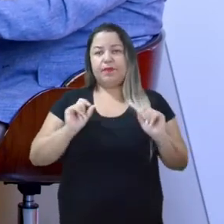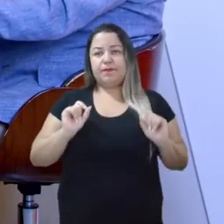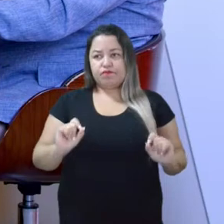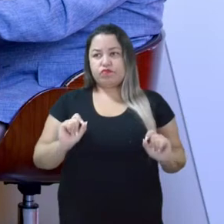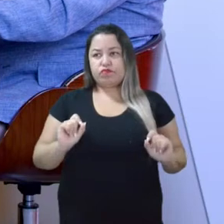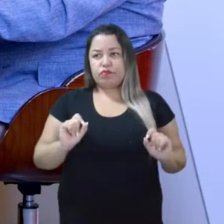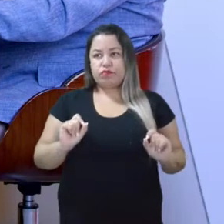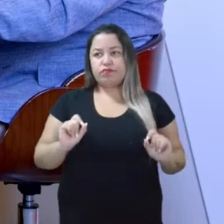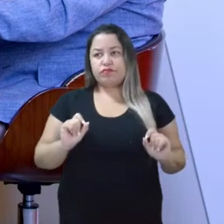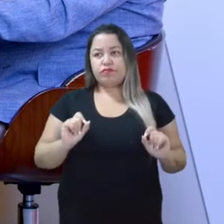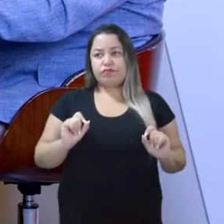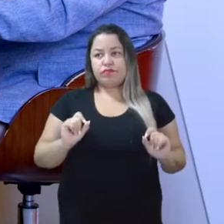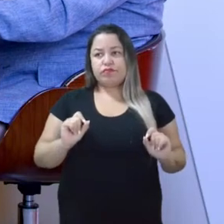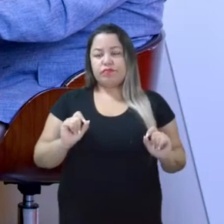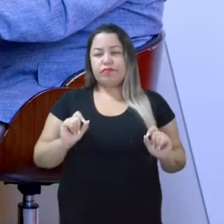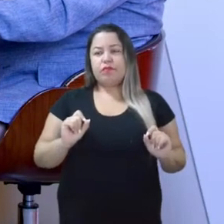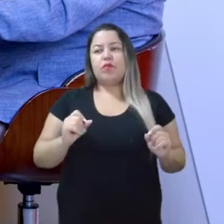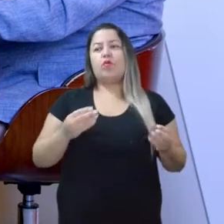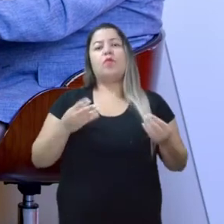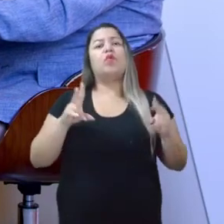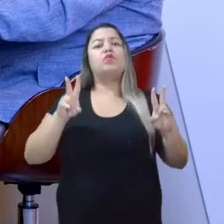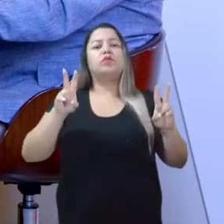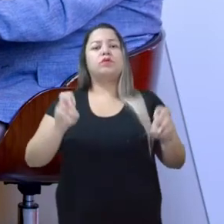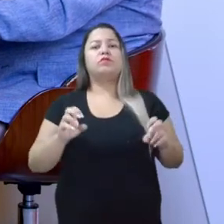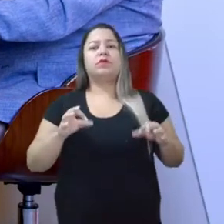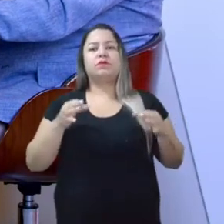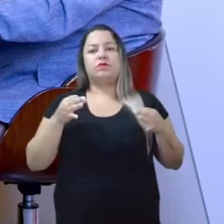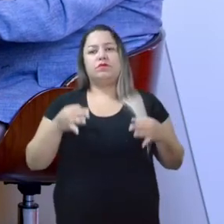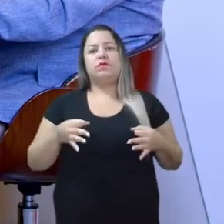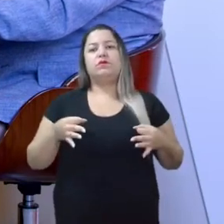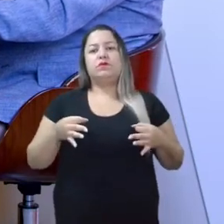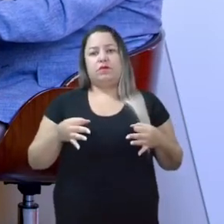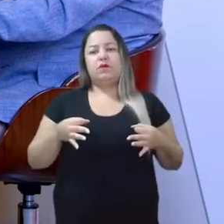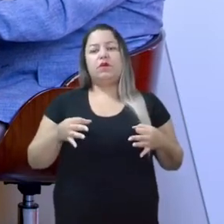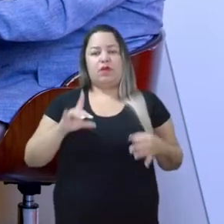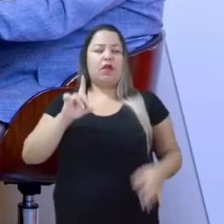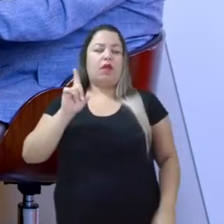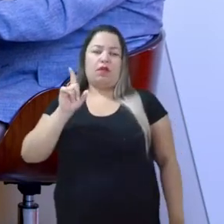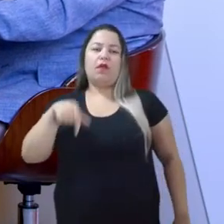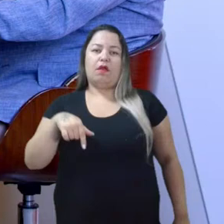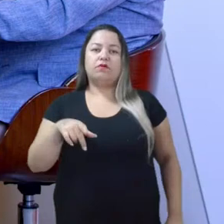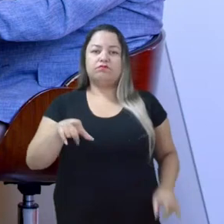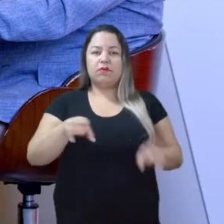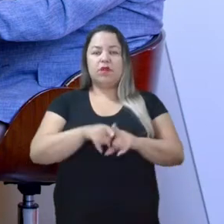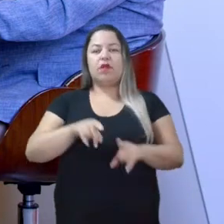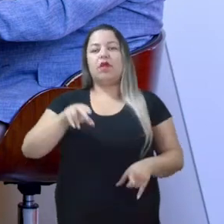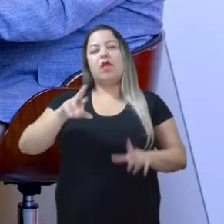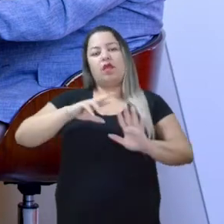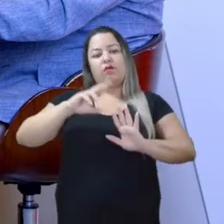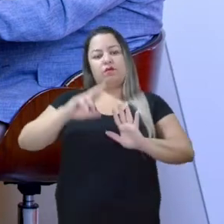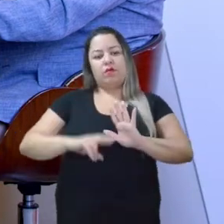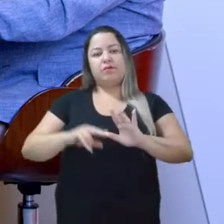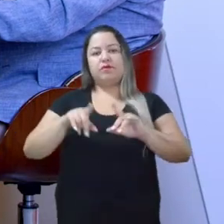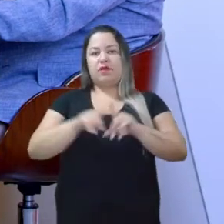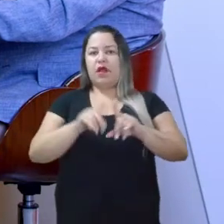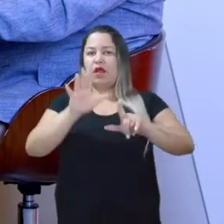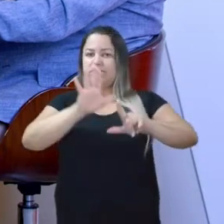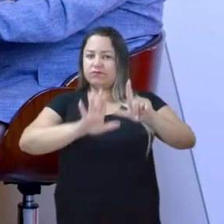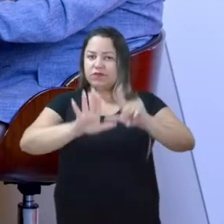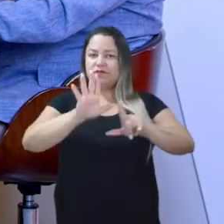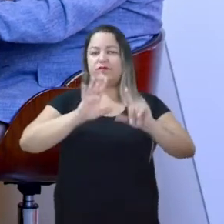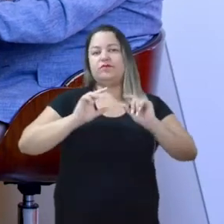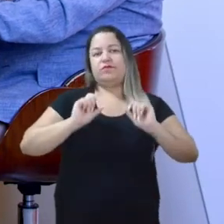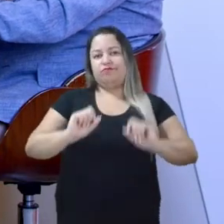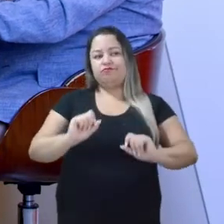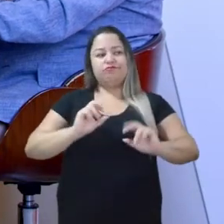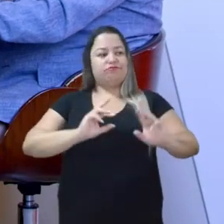regularizar, melhor dizendo, como seria o termo mais correto nesse caso aí? Nesse caso é regulamentar. Regulamentar as plataformas, Então, porque elas são regularizadas